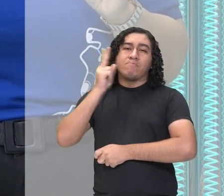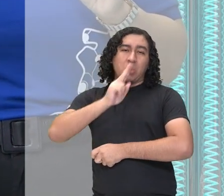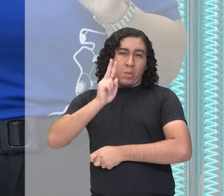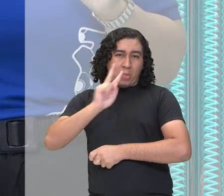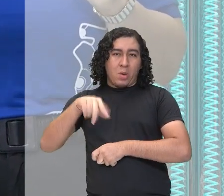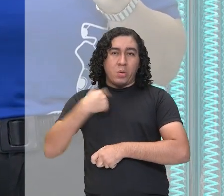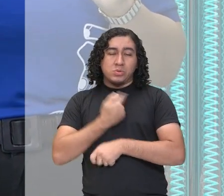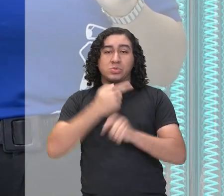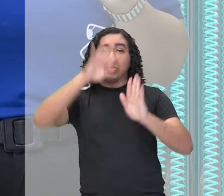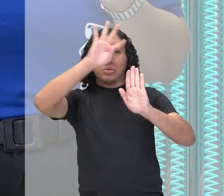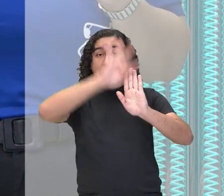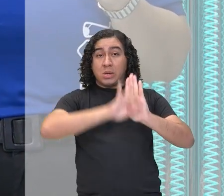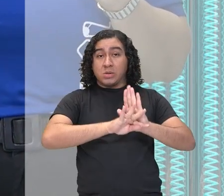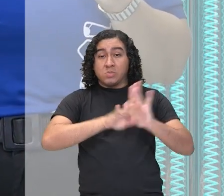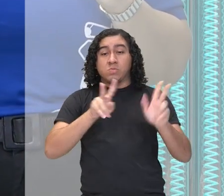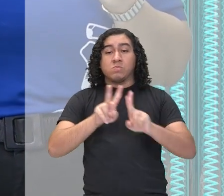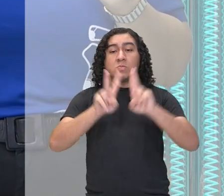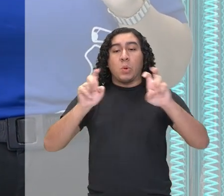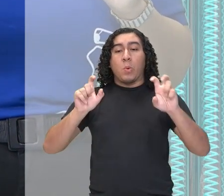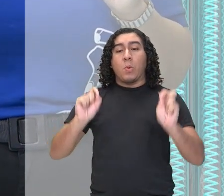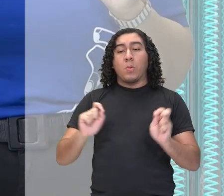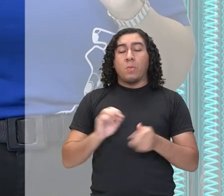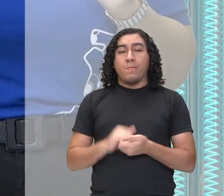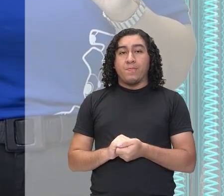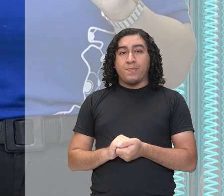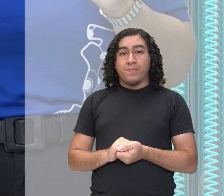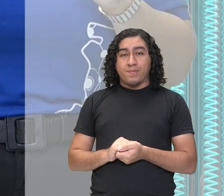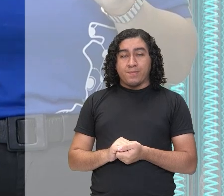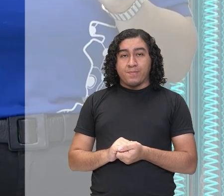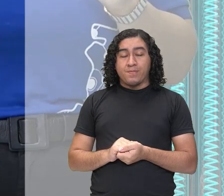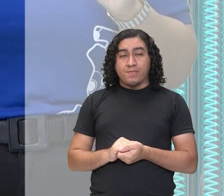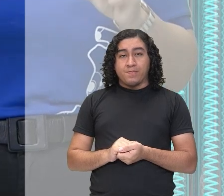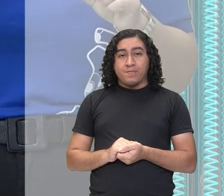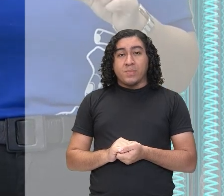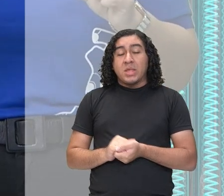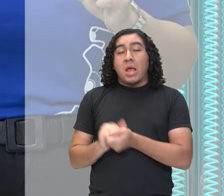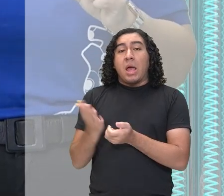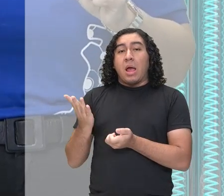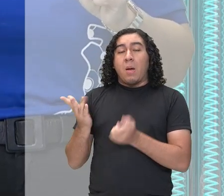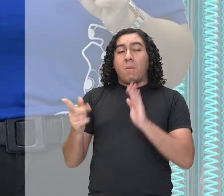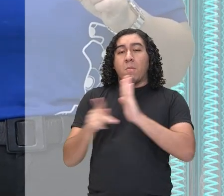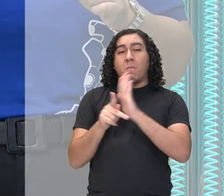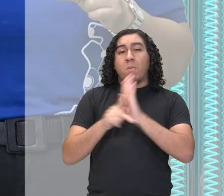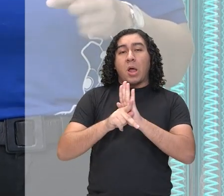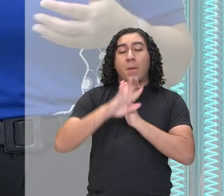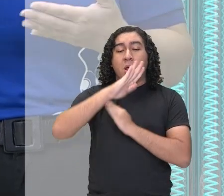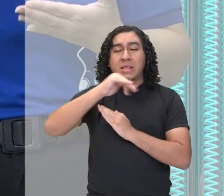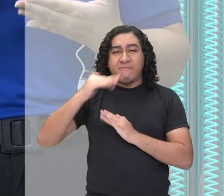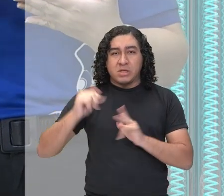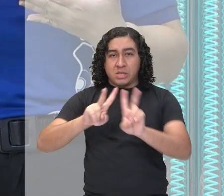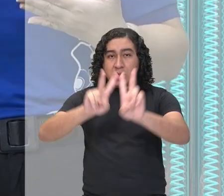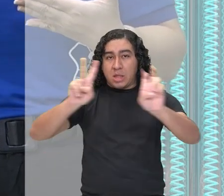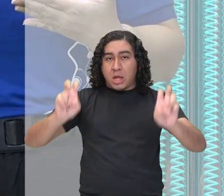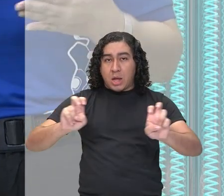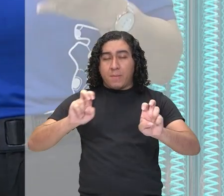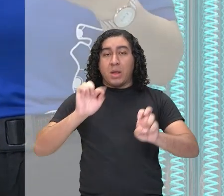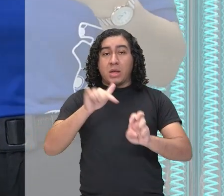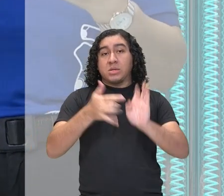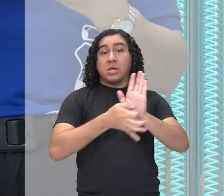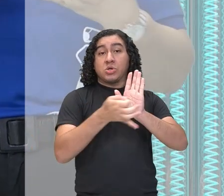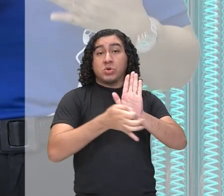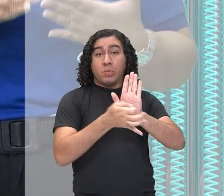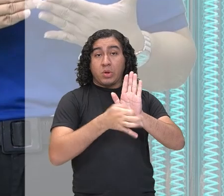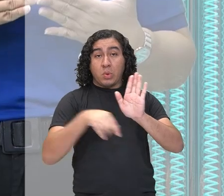nosso texto sobre a infância não pode esperar. Este artigo de opinião com o qual estamos